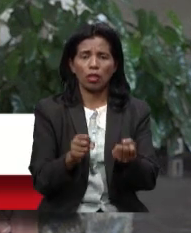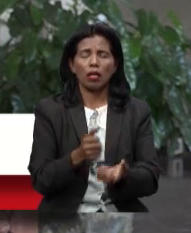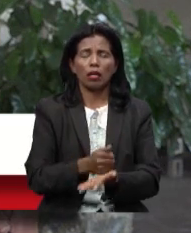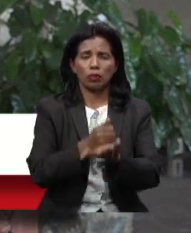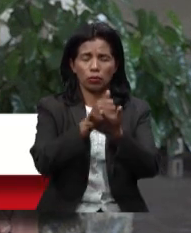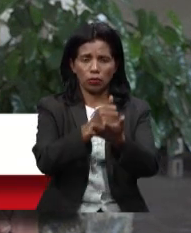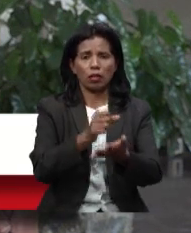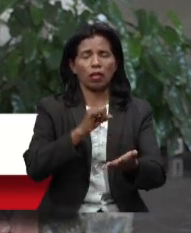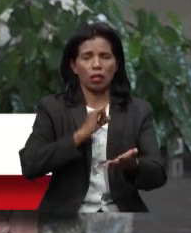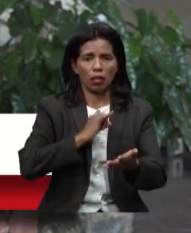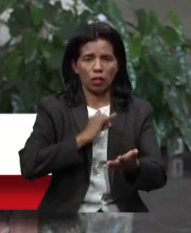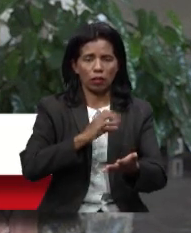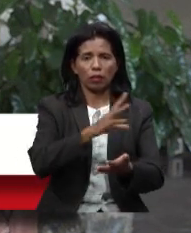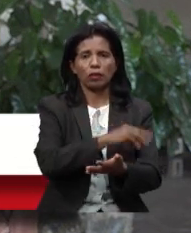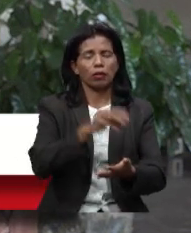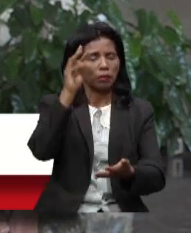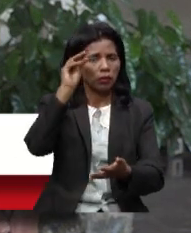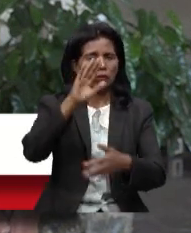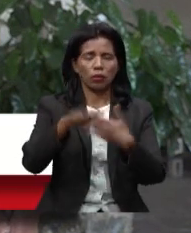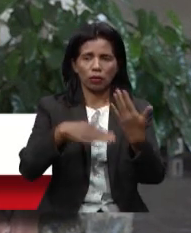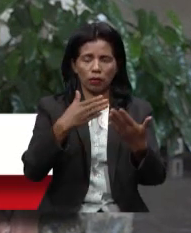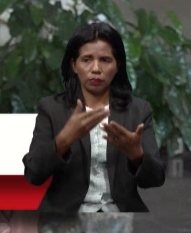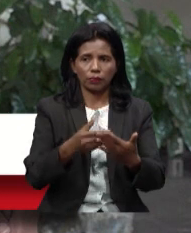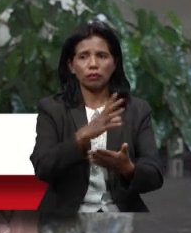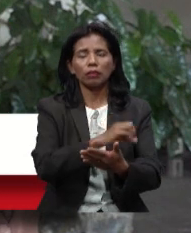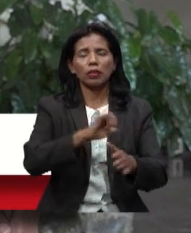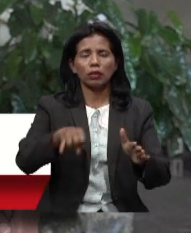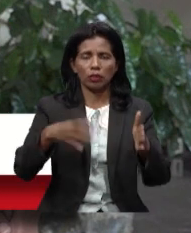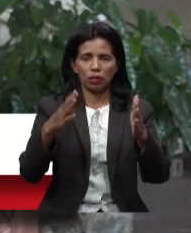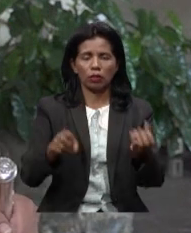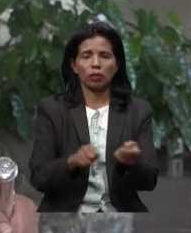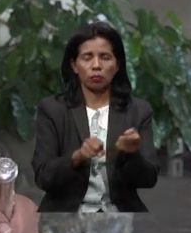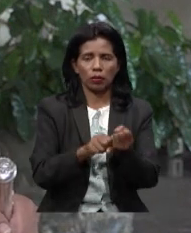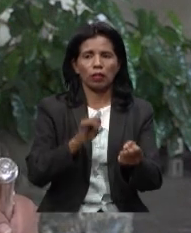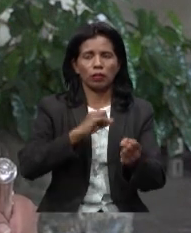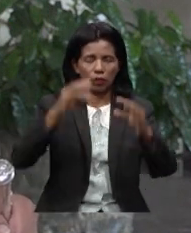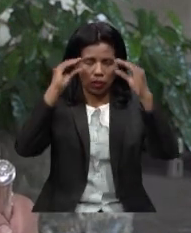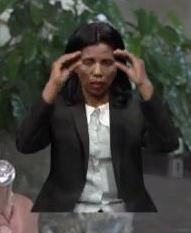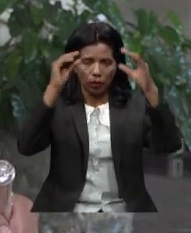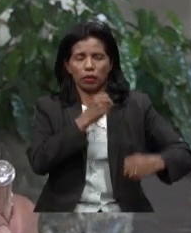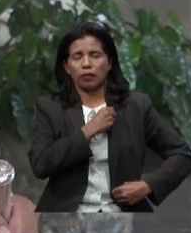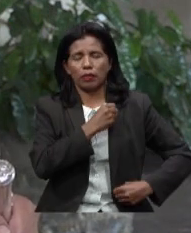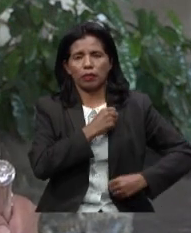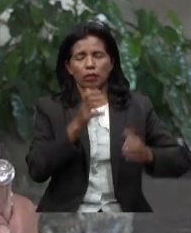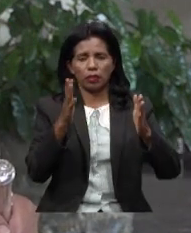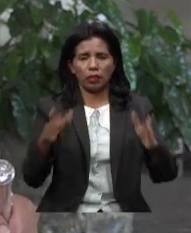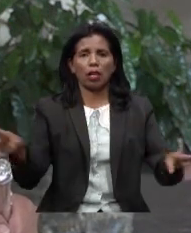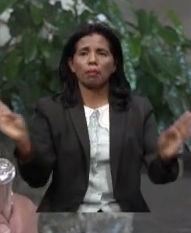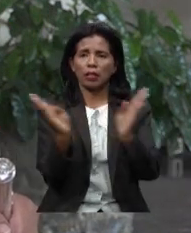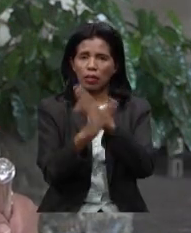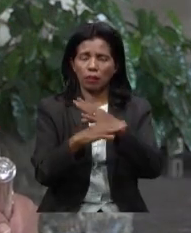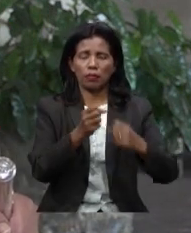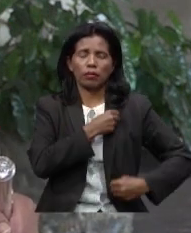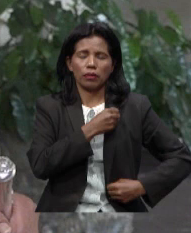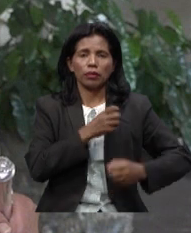apoiar, ajudar o ministro, o governo, apoiar o jornalista, apoiar para então, educar militar, ser militar e nebê, é